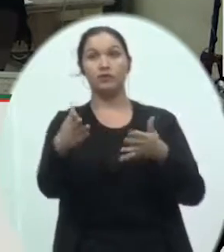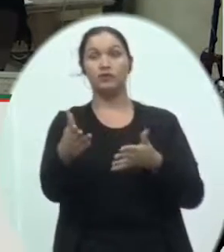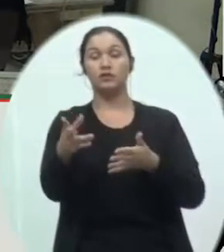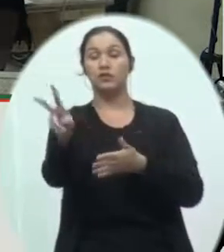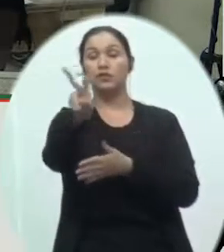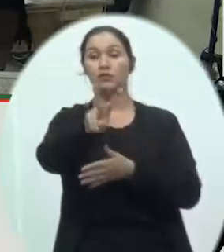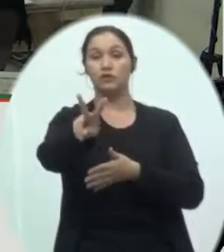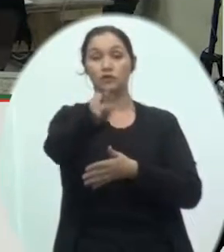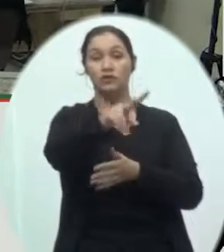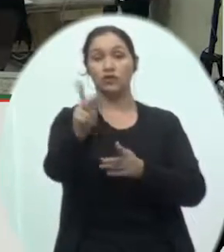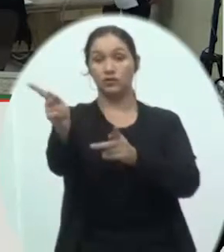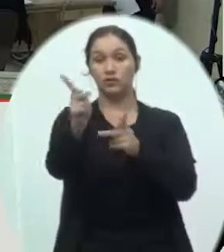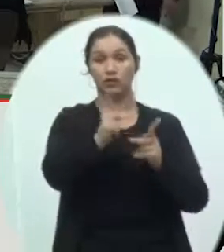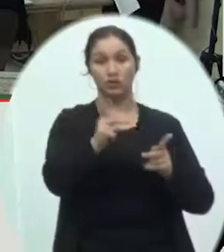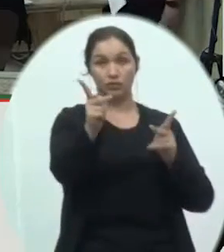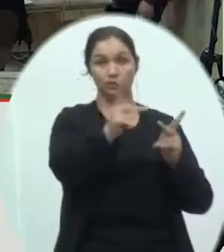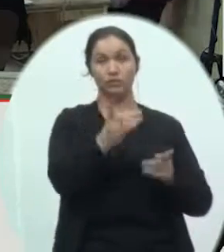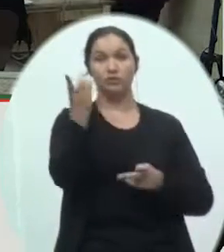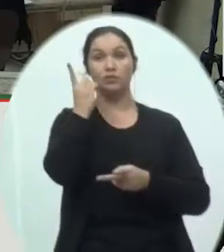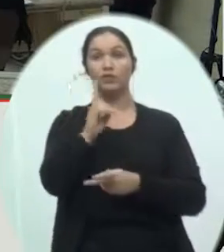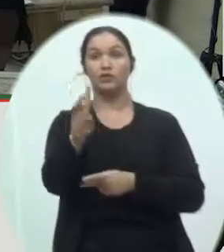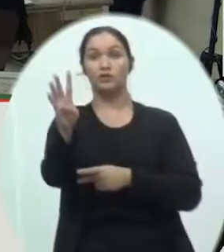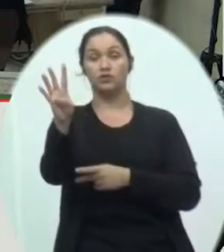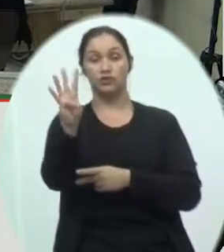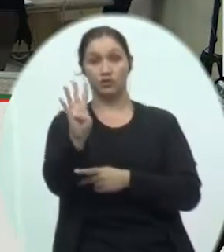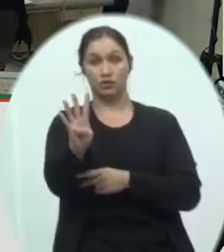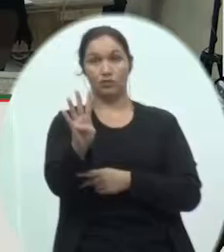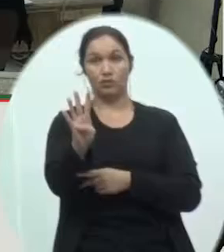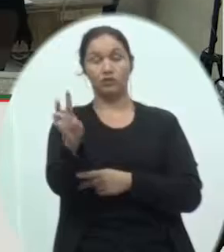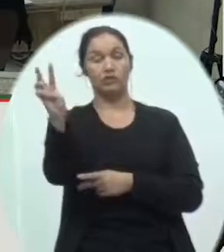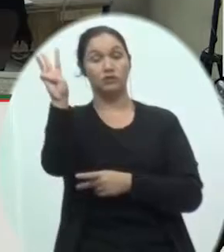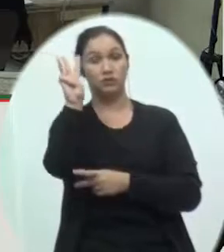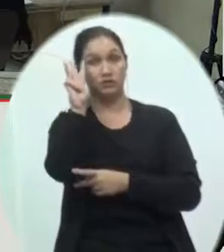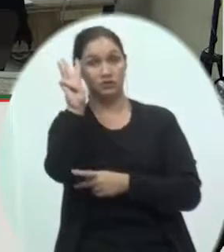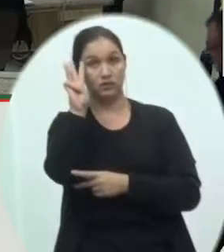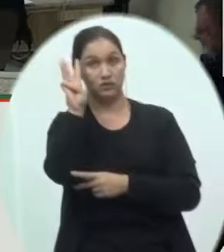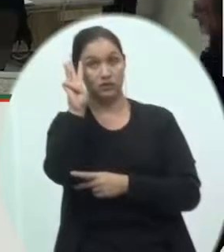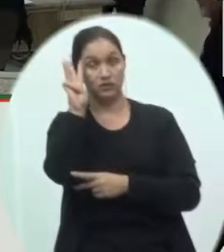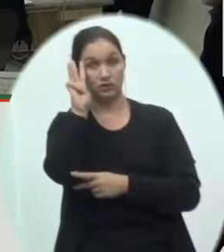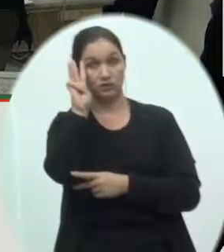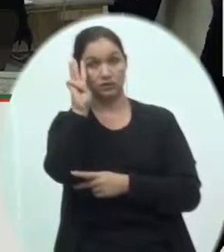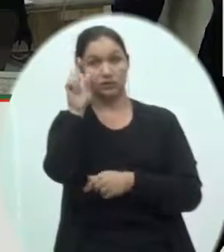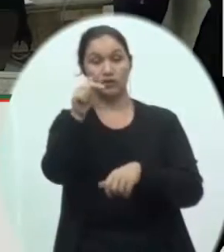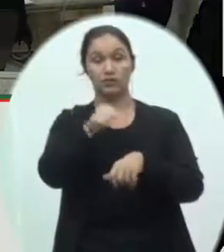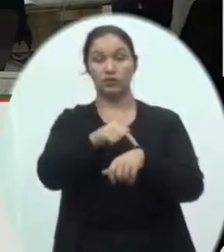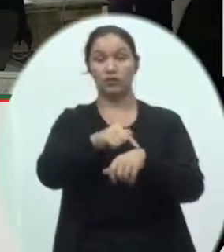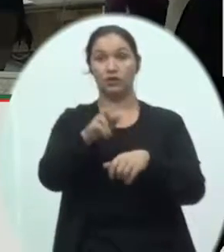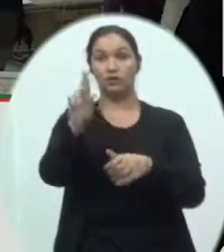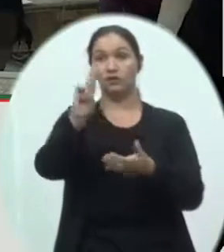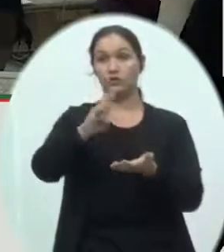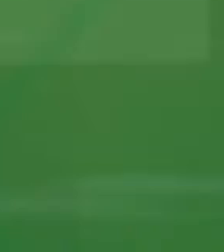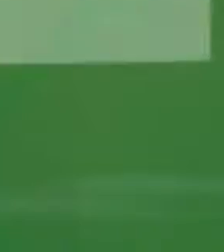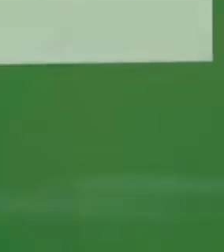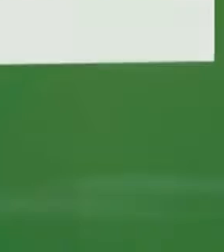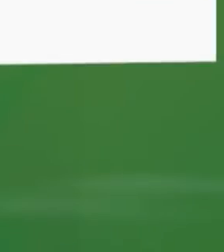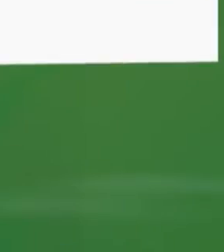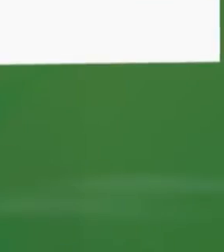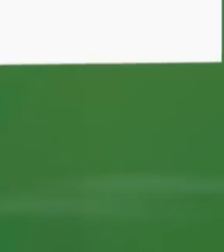próxima, dia 4 de junho, no ano corrente, terça-feira, no horário regimental. Boa noite a todos.